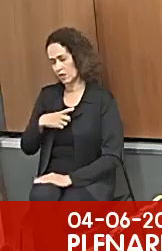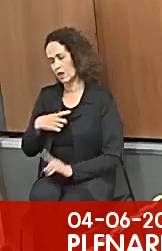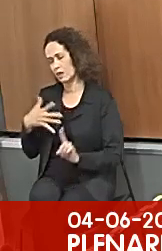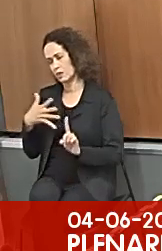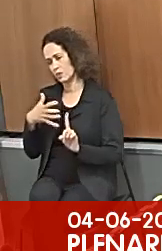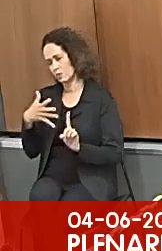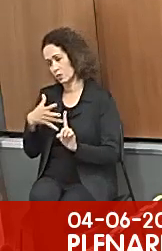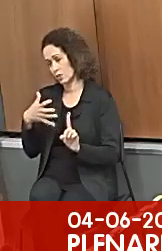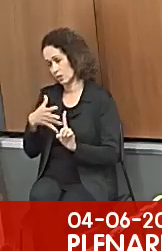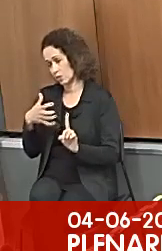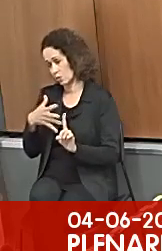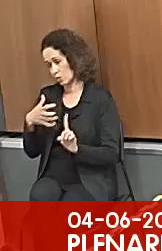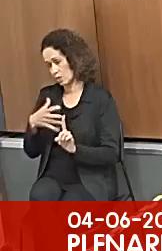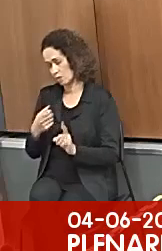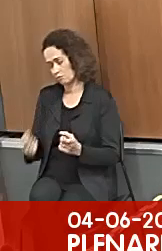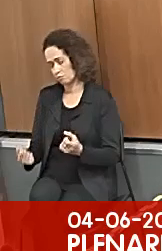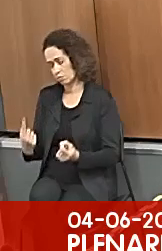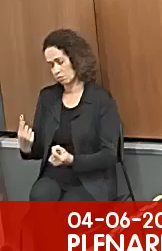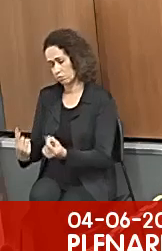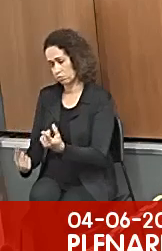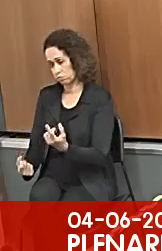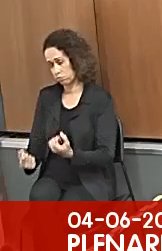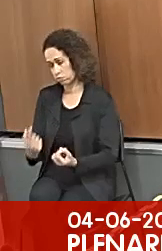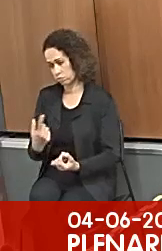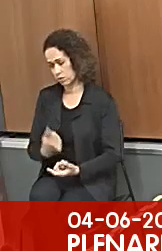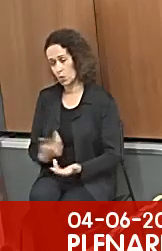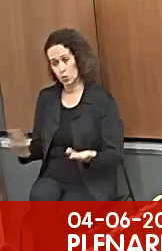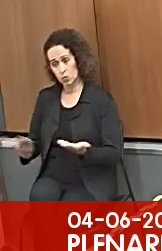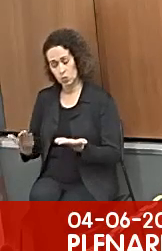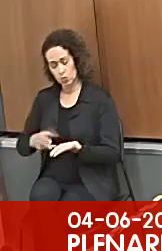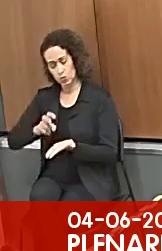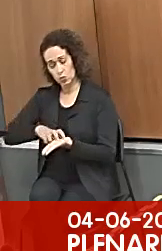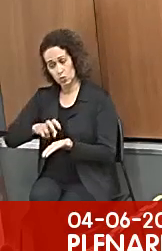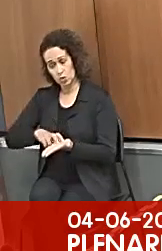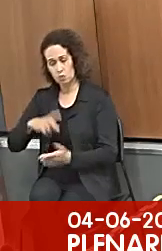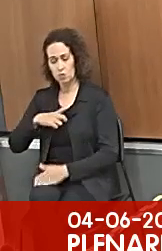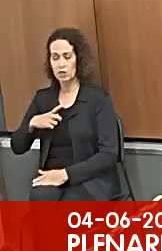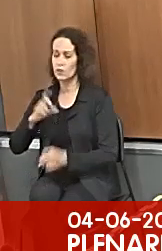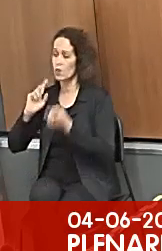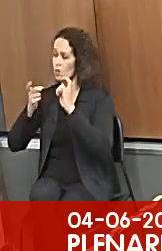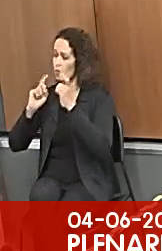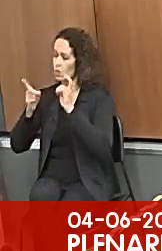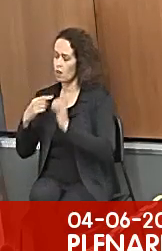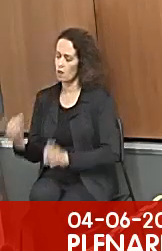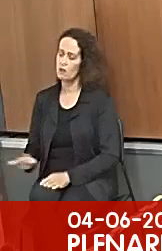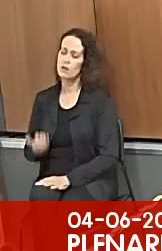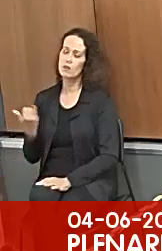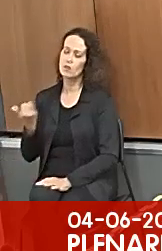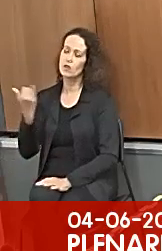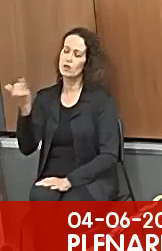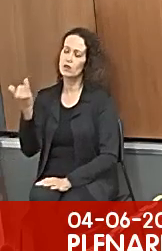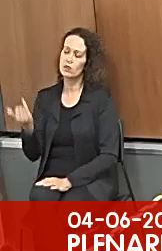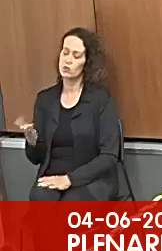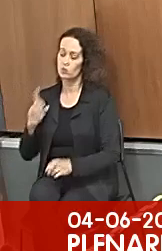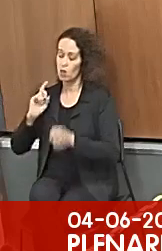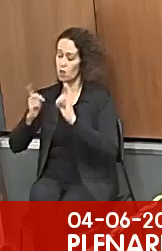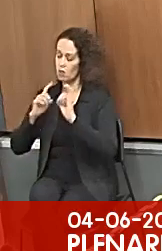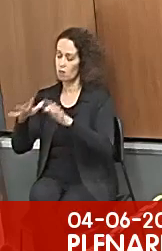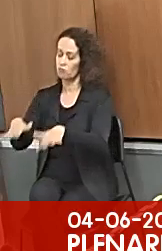Cornélia Delange. Hoje pela manhã fizemos uma reunião muito importante, uma audiência